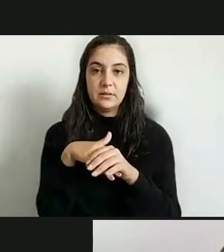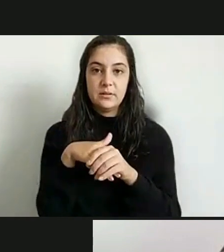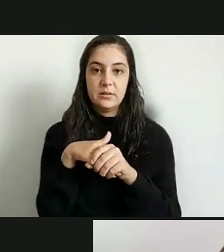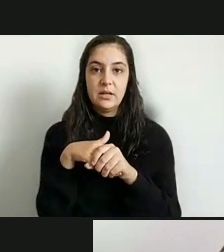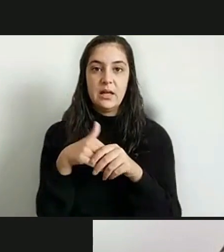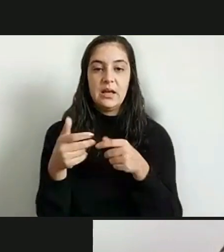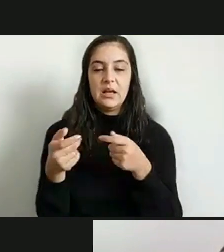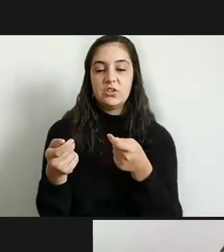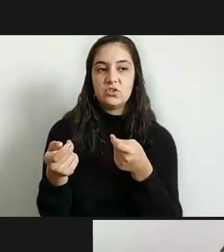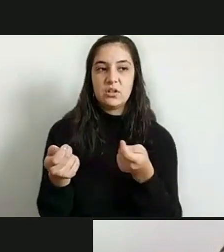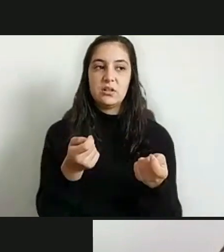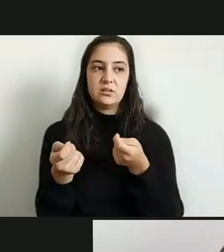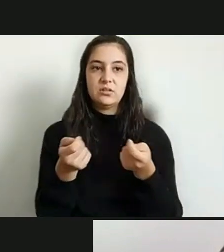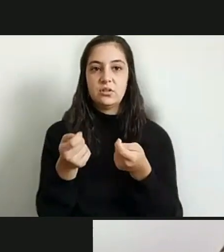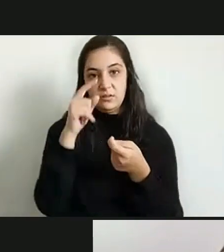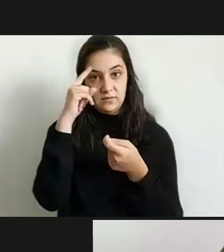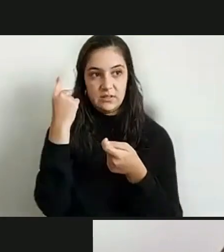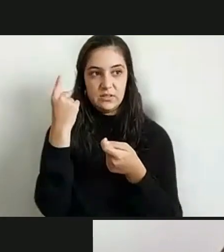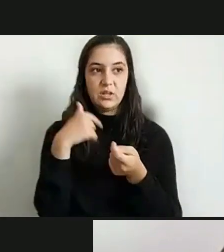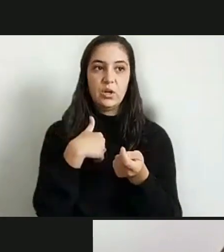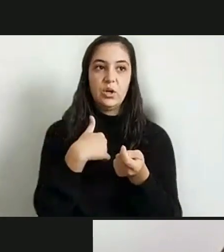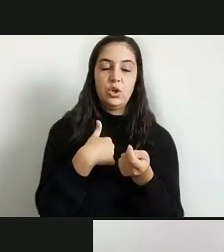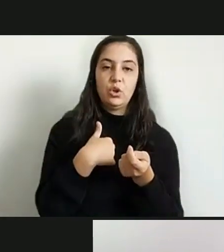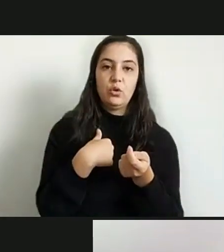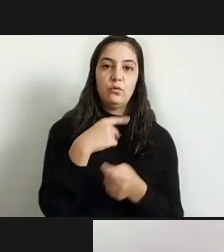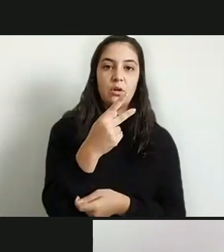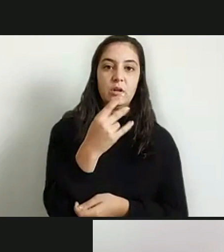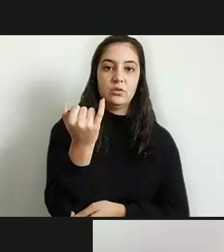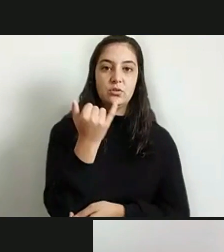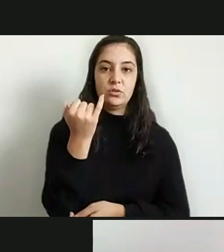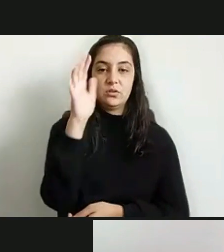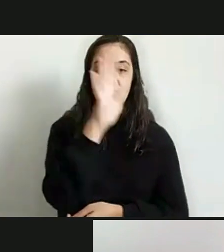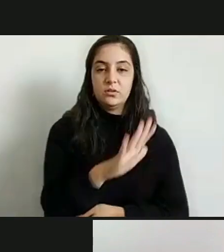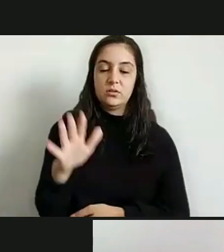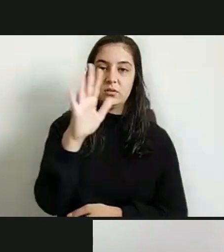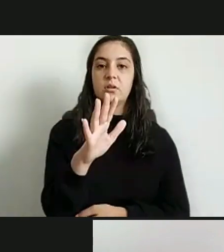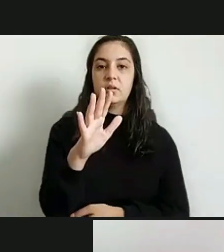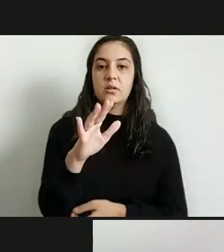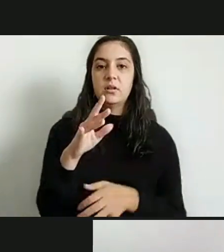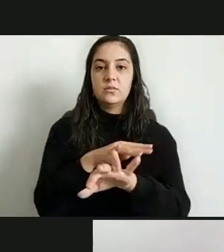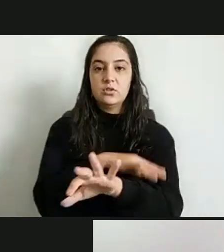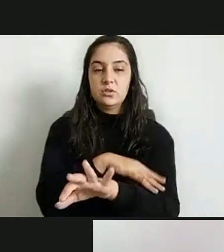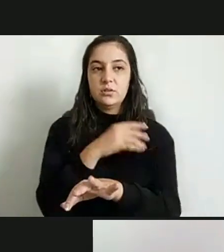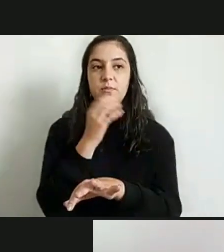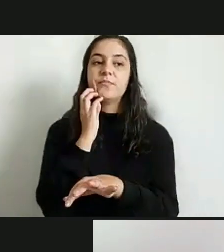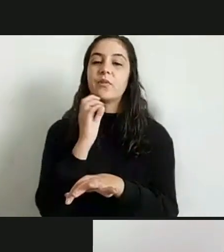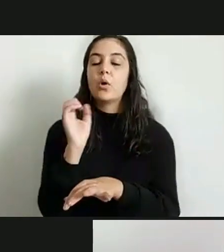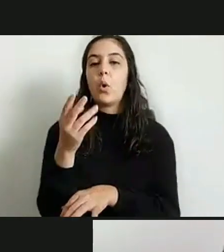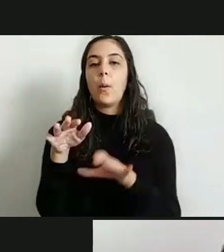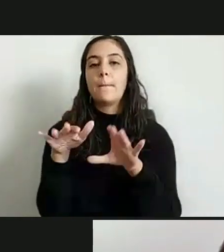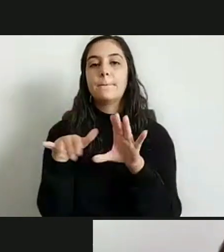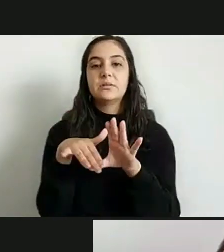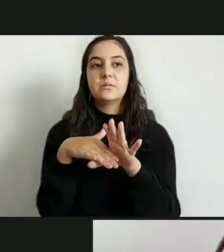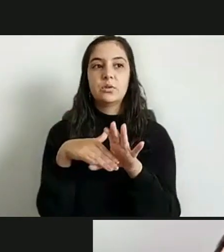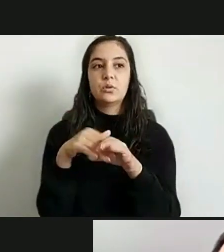são difíceis. Bem, ou eu, que sou vogal do Instituto Nacional de Administração, e para participar num processo, por